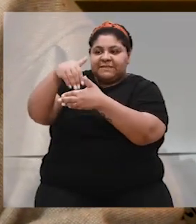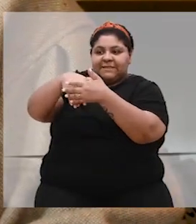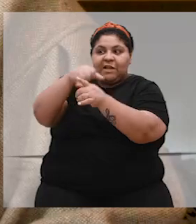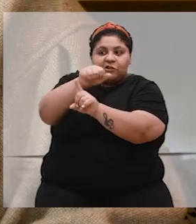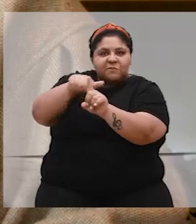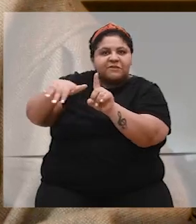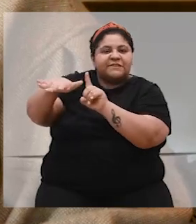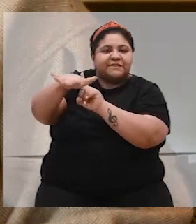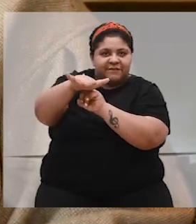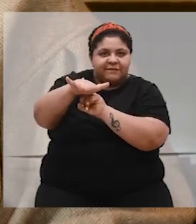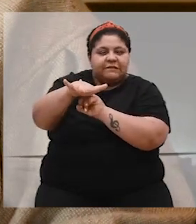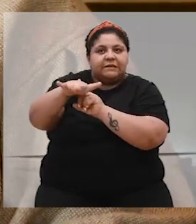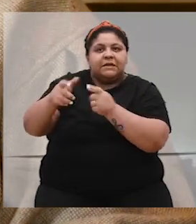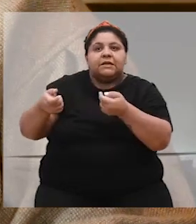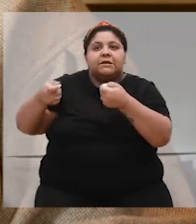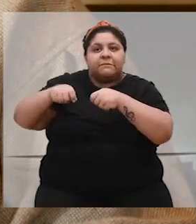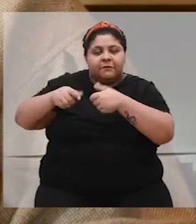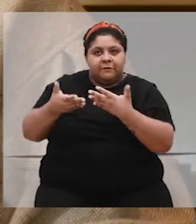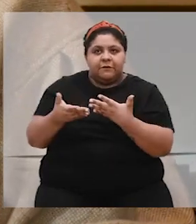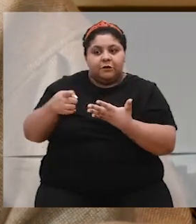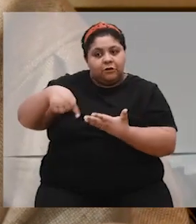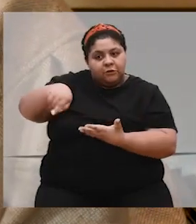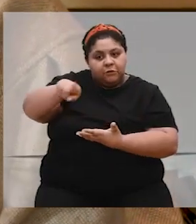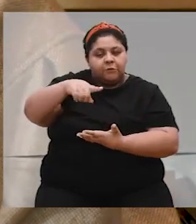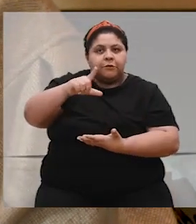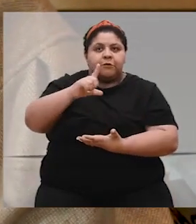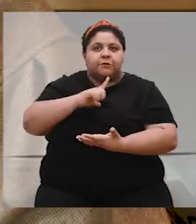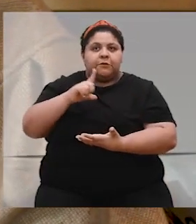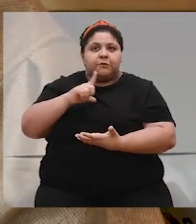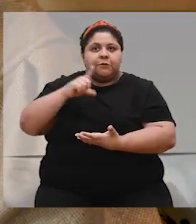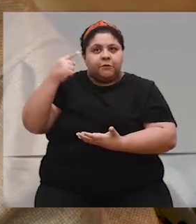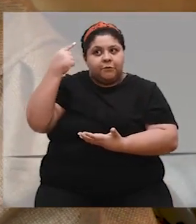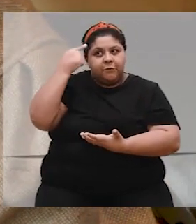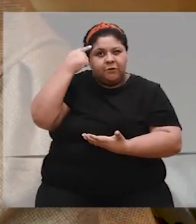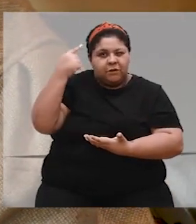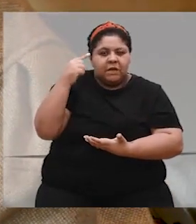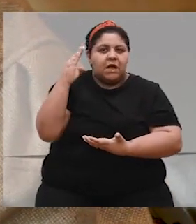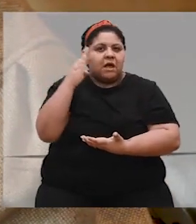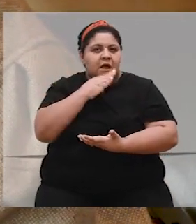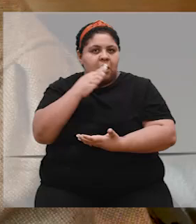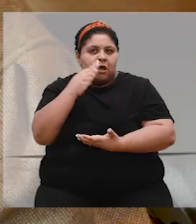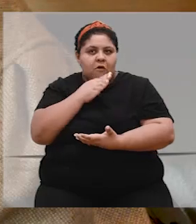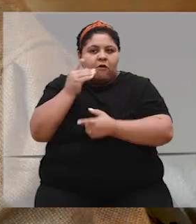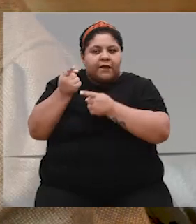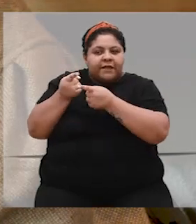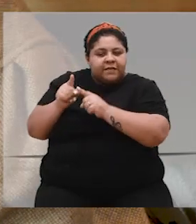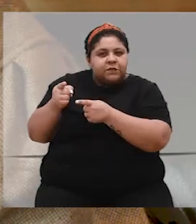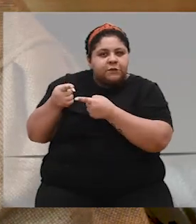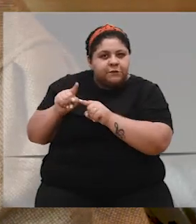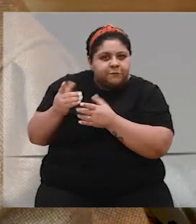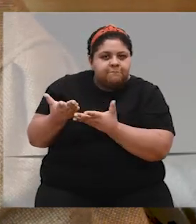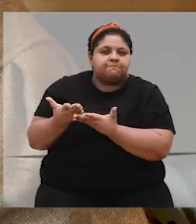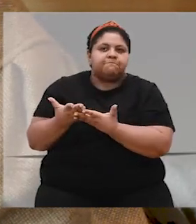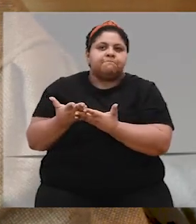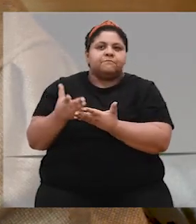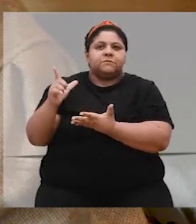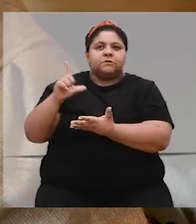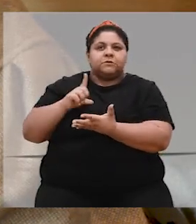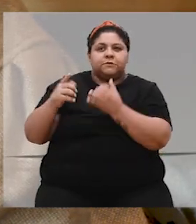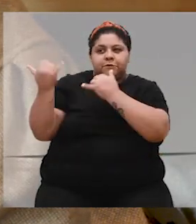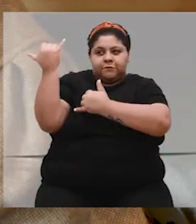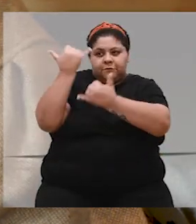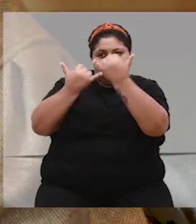de uma sociedade que precisa que a gente tenha um pensamento ágil, crítico, que